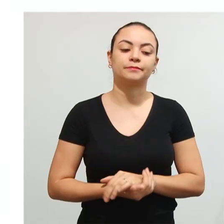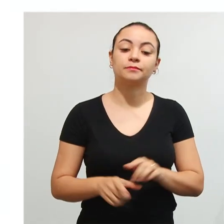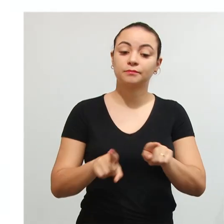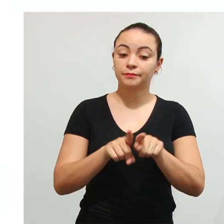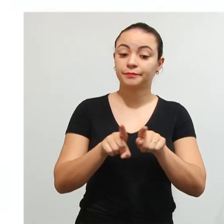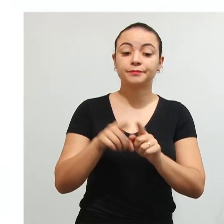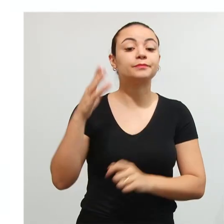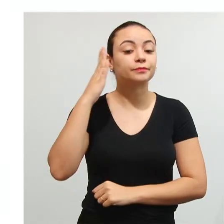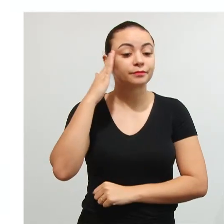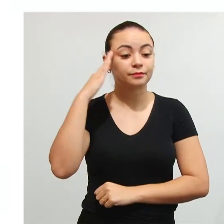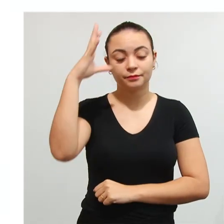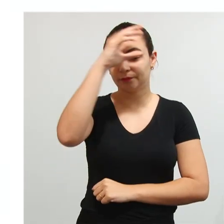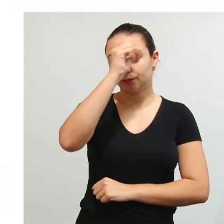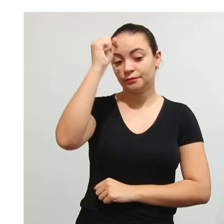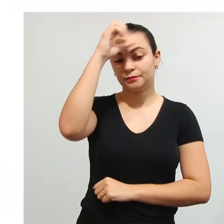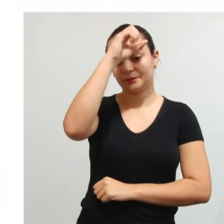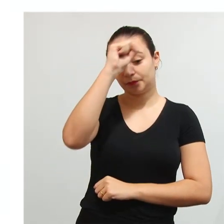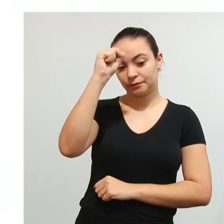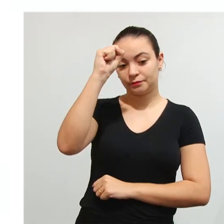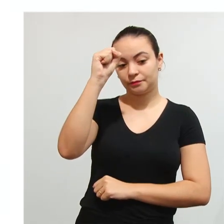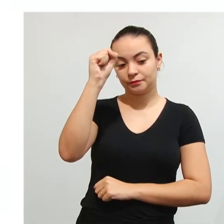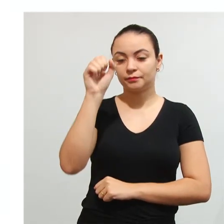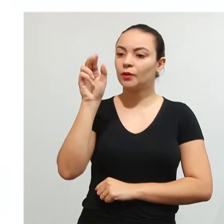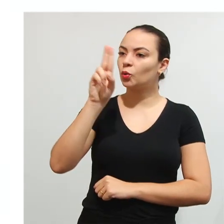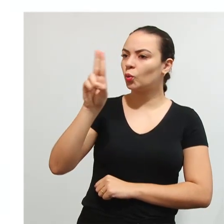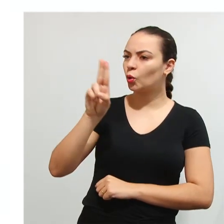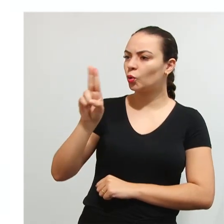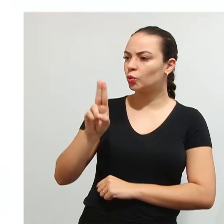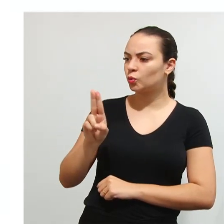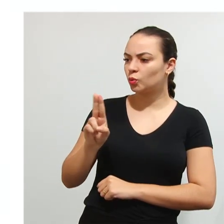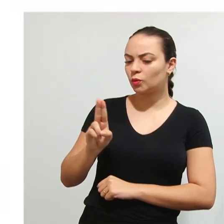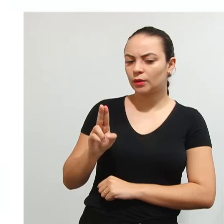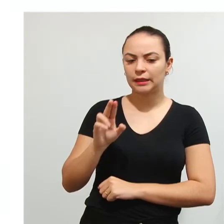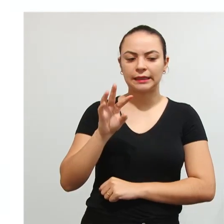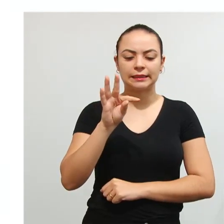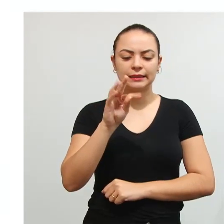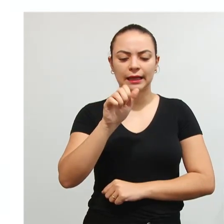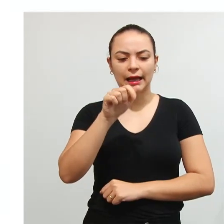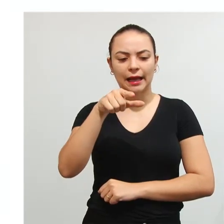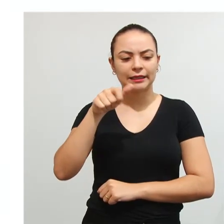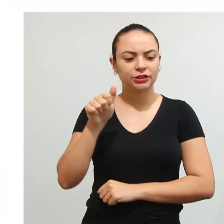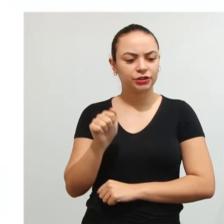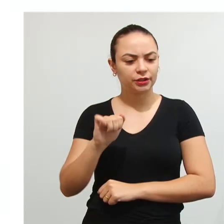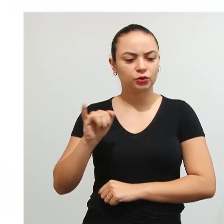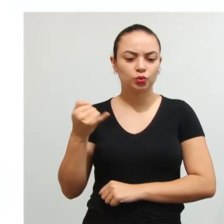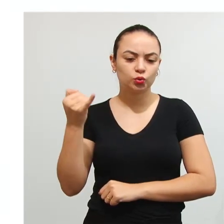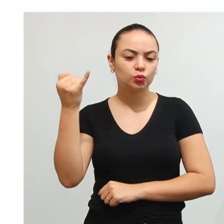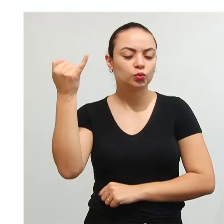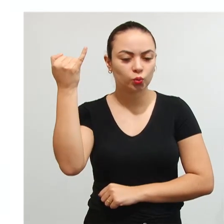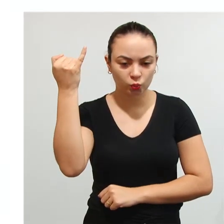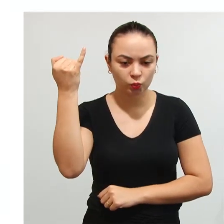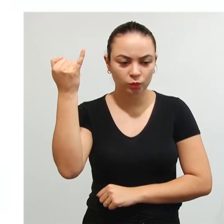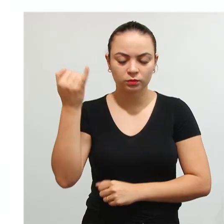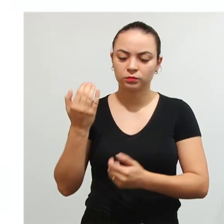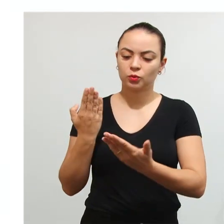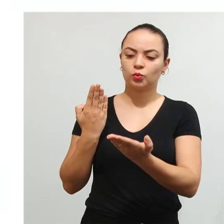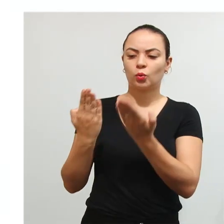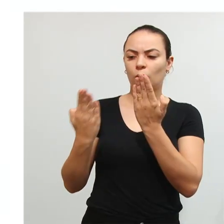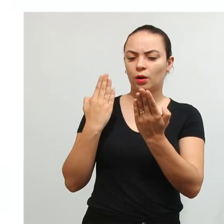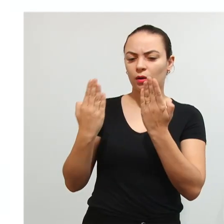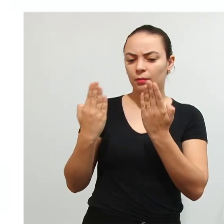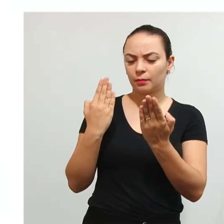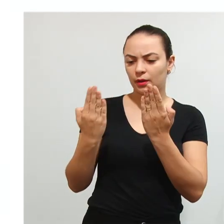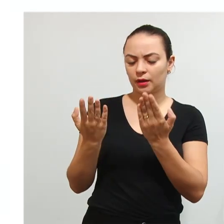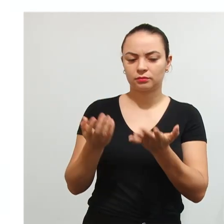de taxas de juros que são aplicadas no mercado, como, por exemplo, o conceito de taxas proporcionais e